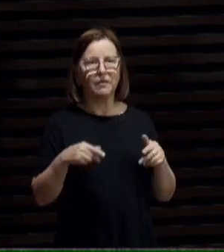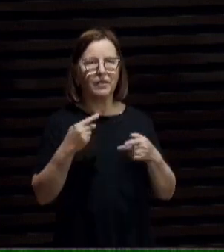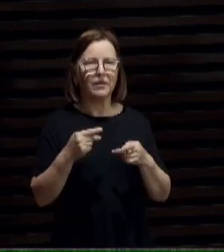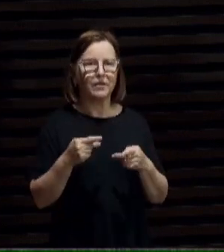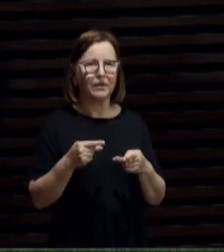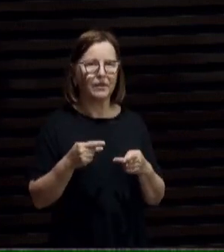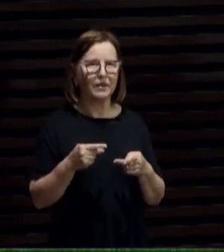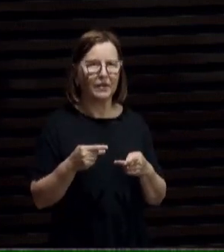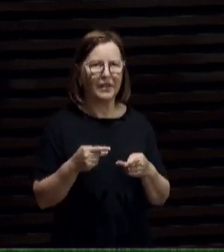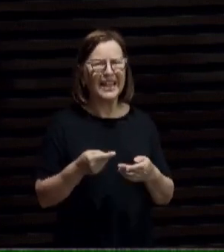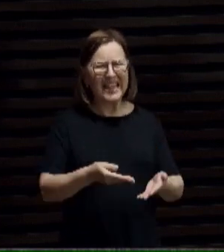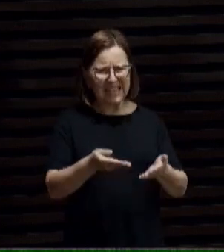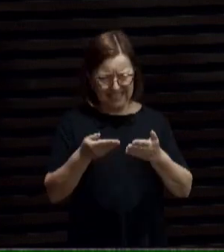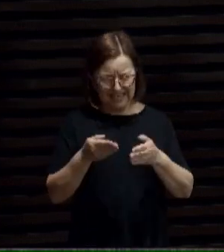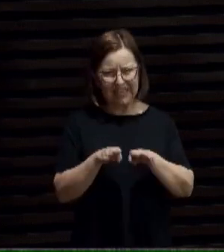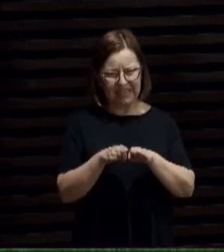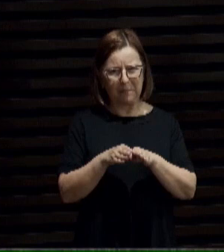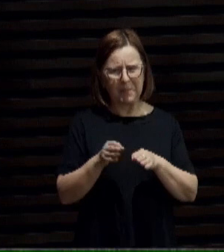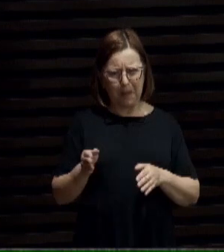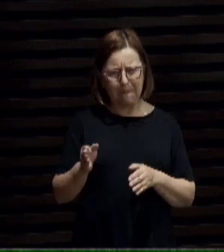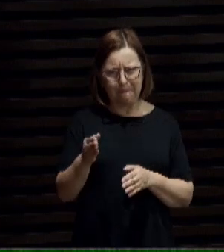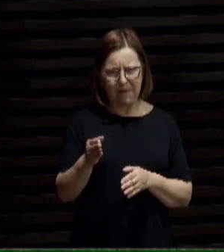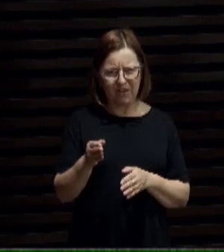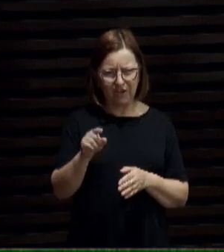um pouco do que vocês pegaram.